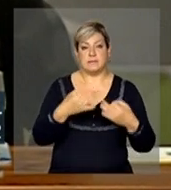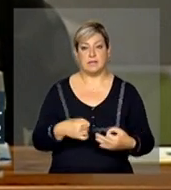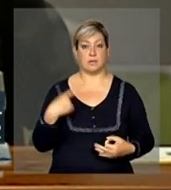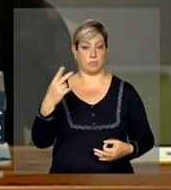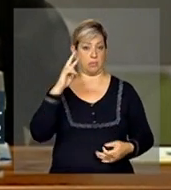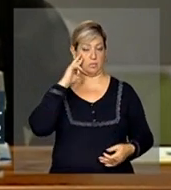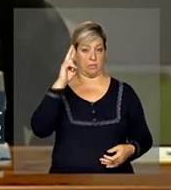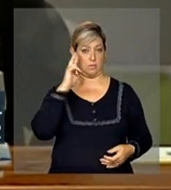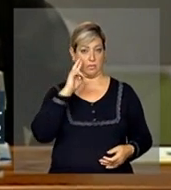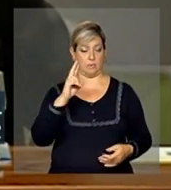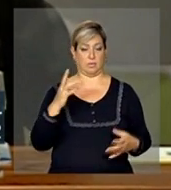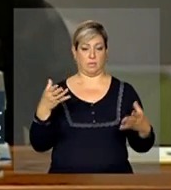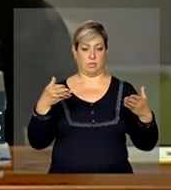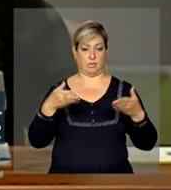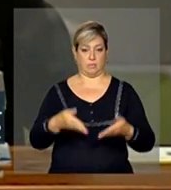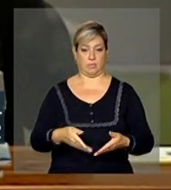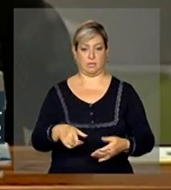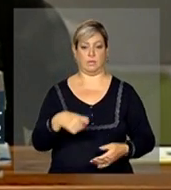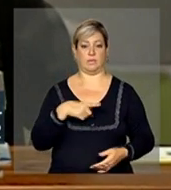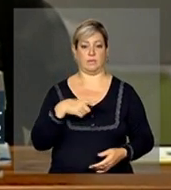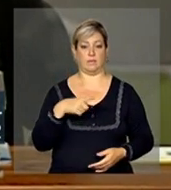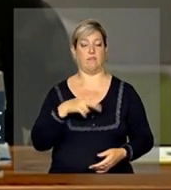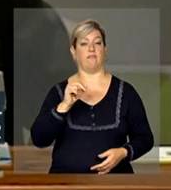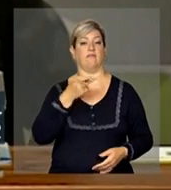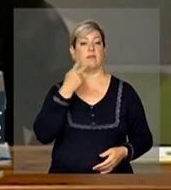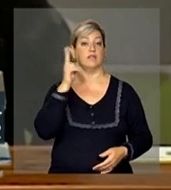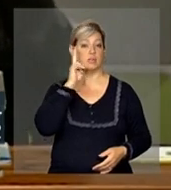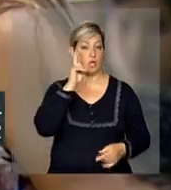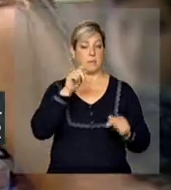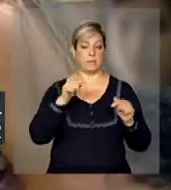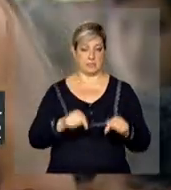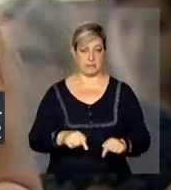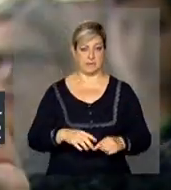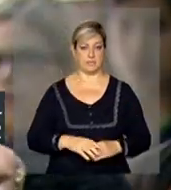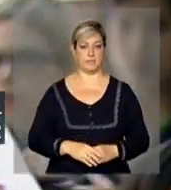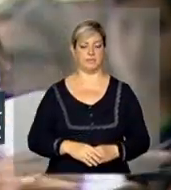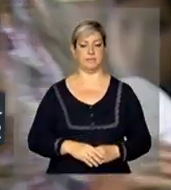autoridades vão falar sobre isso.